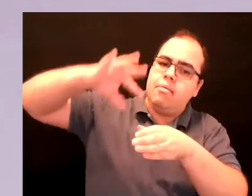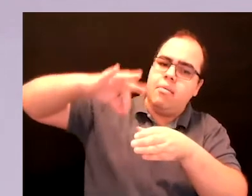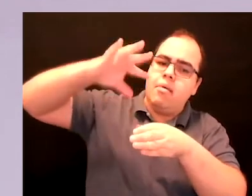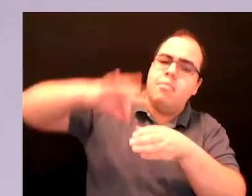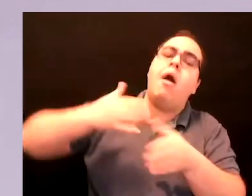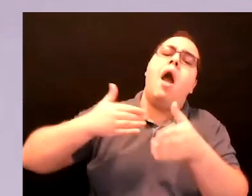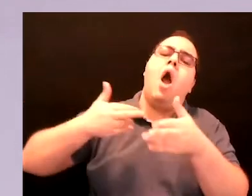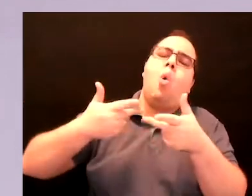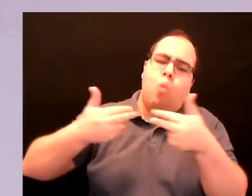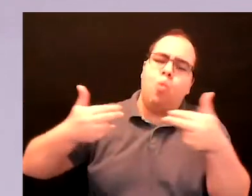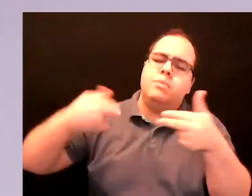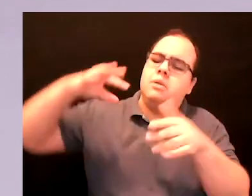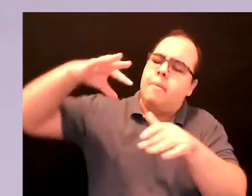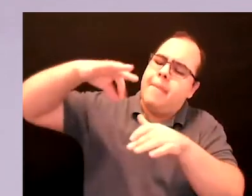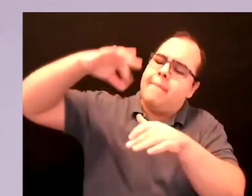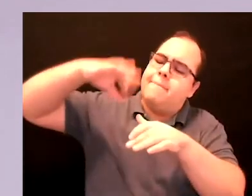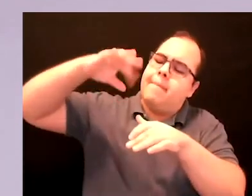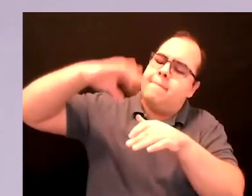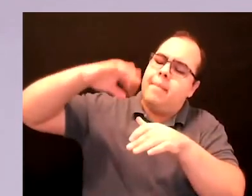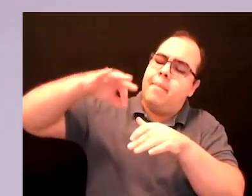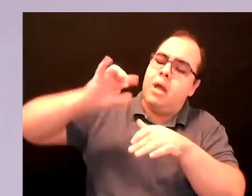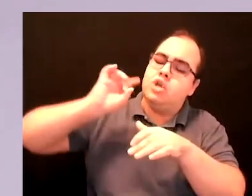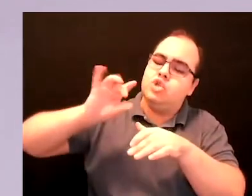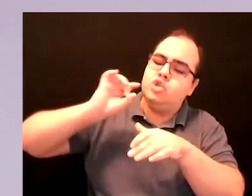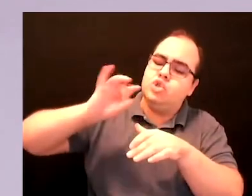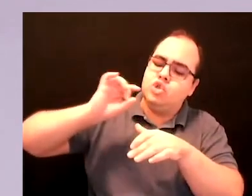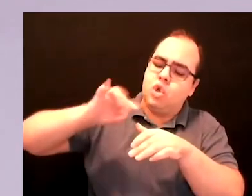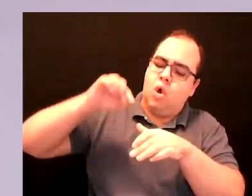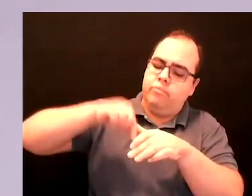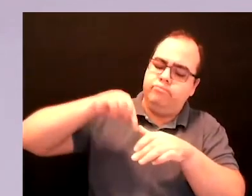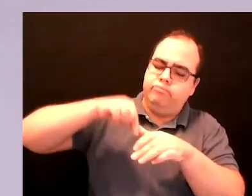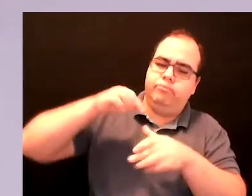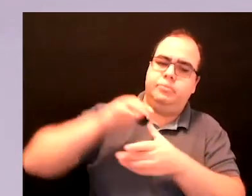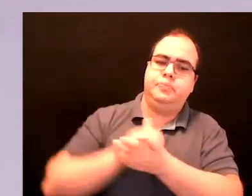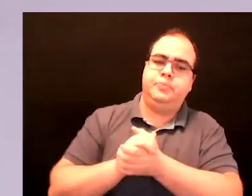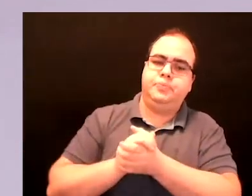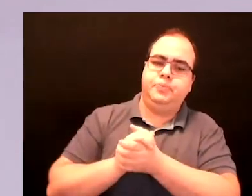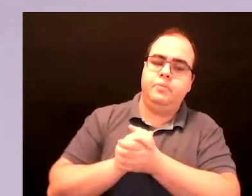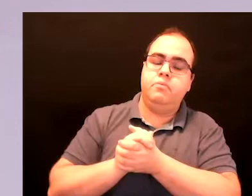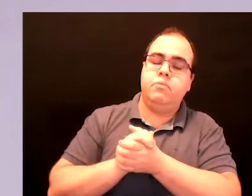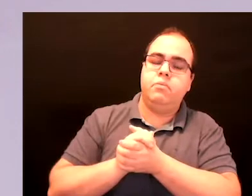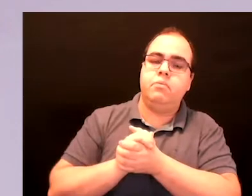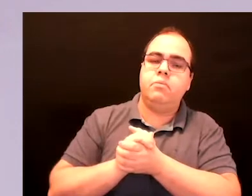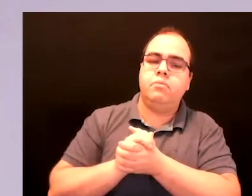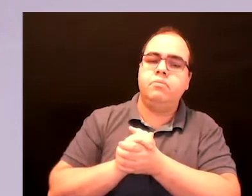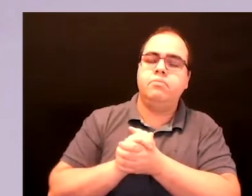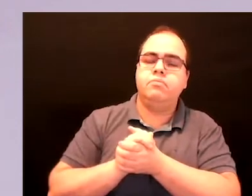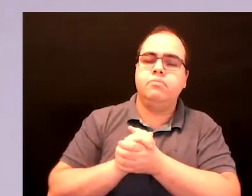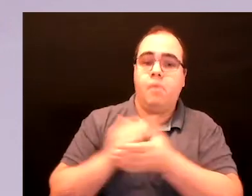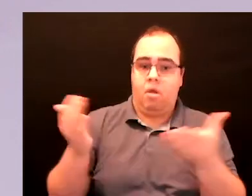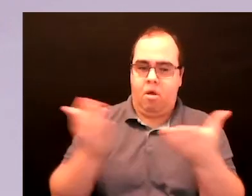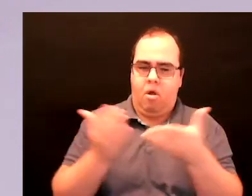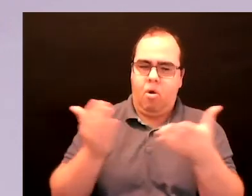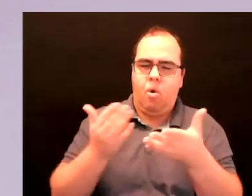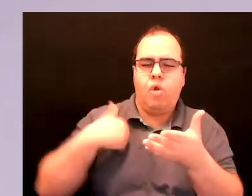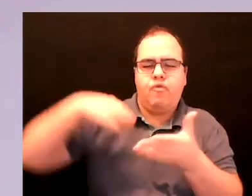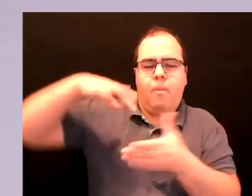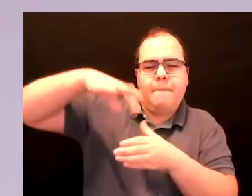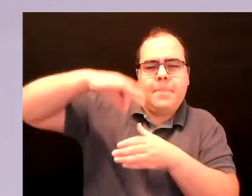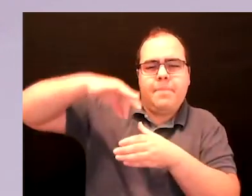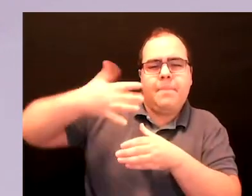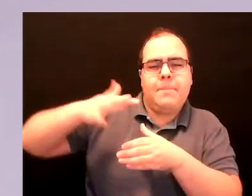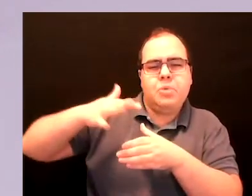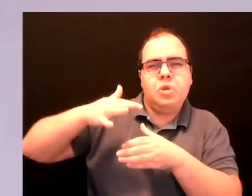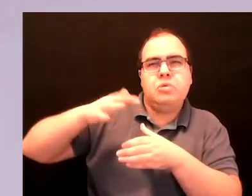aí algumas gotas desse corante aqui no sal. Eu vou pingar